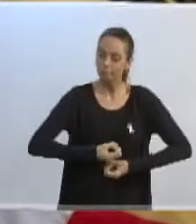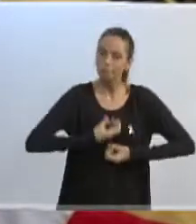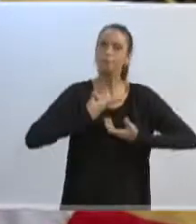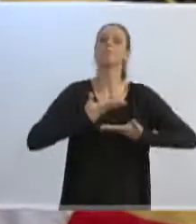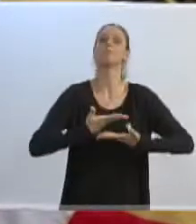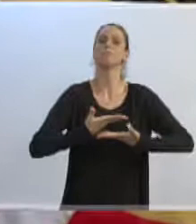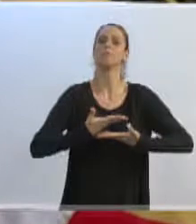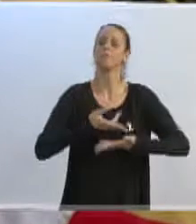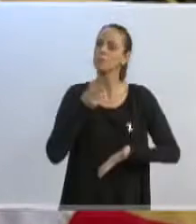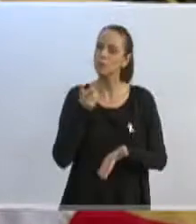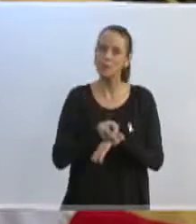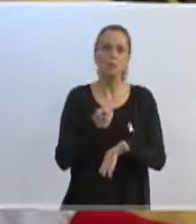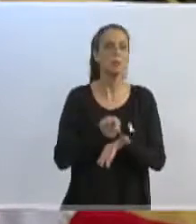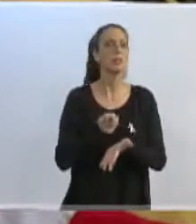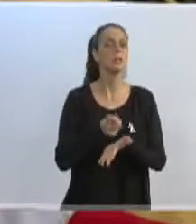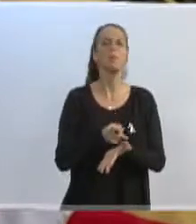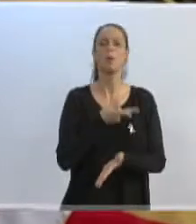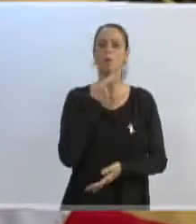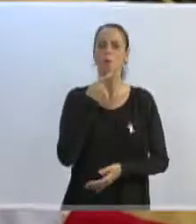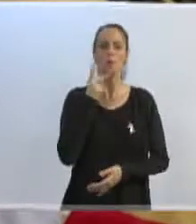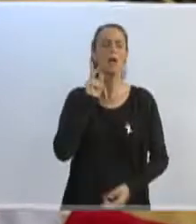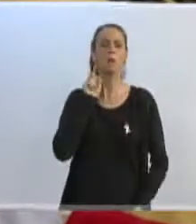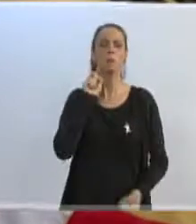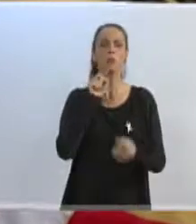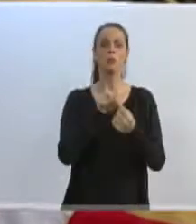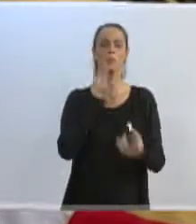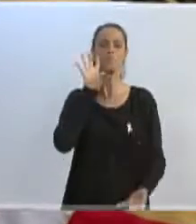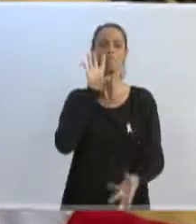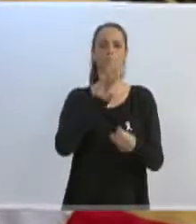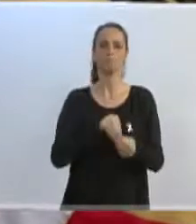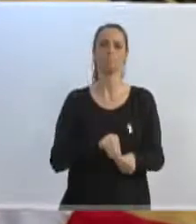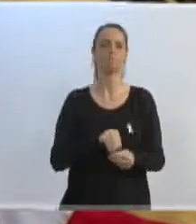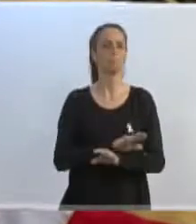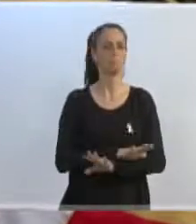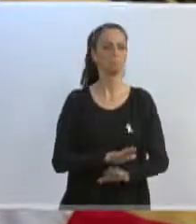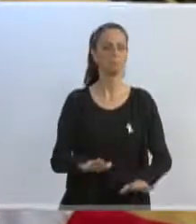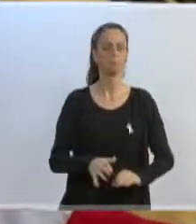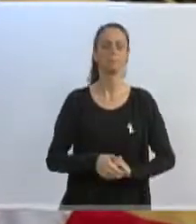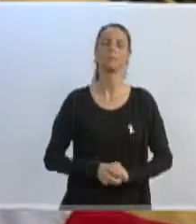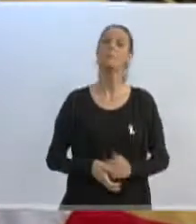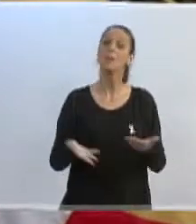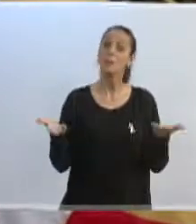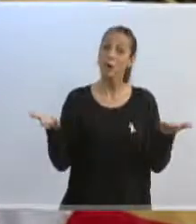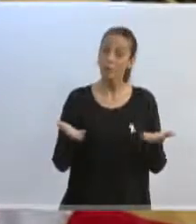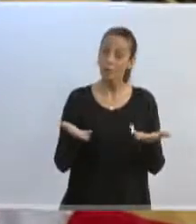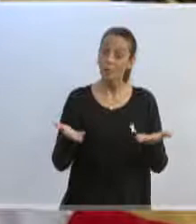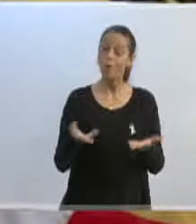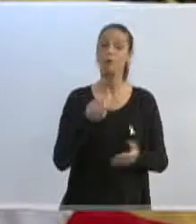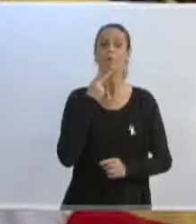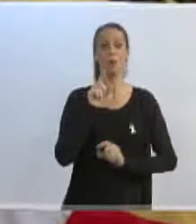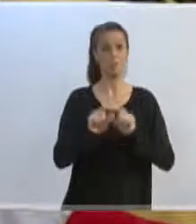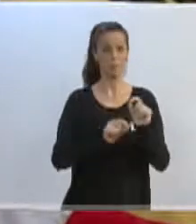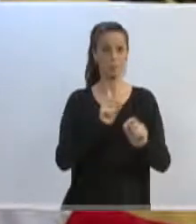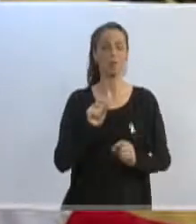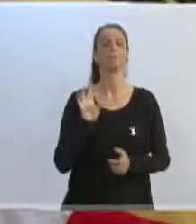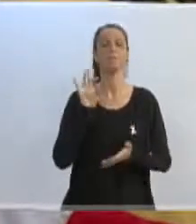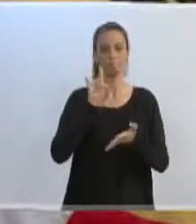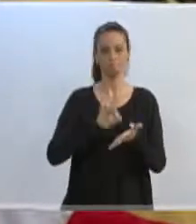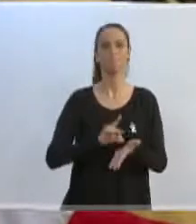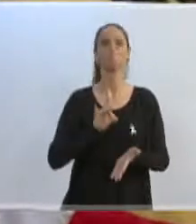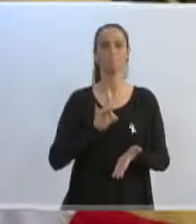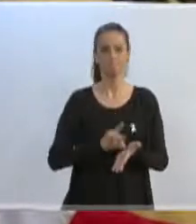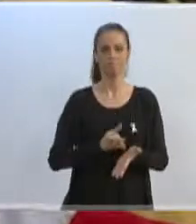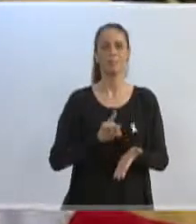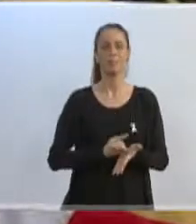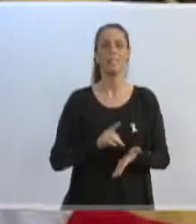é realmente sempre muito curta e direta, né? E aí eu quero dizer aqui que nós temos que ser desprovidos de toda e